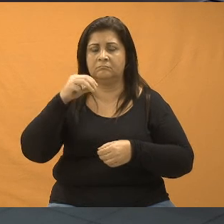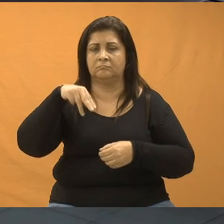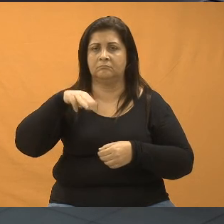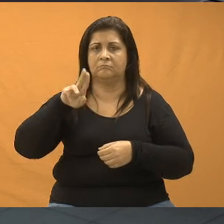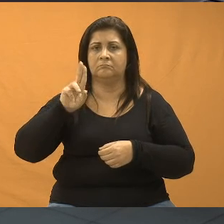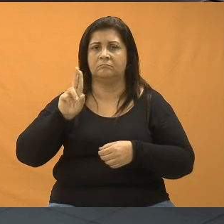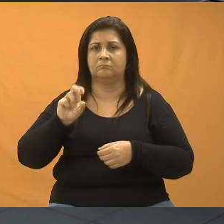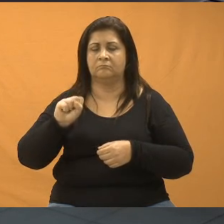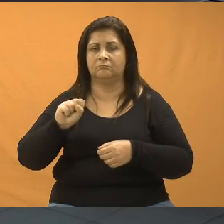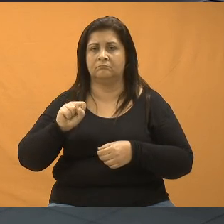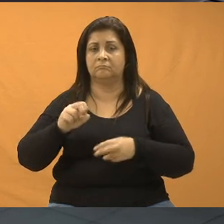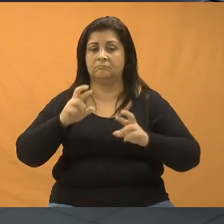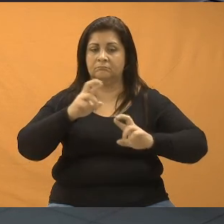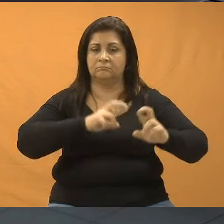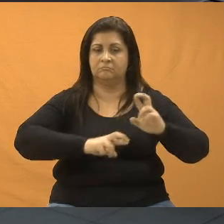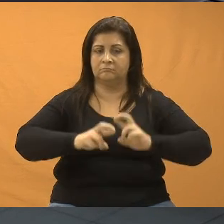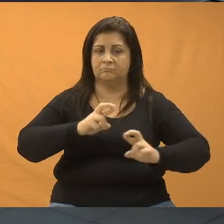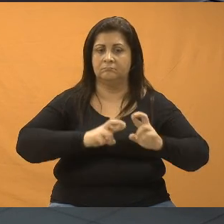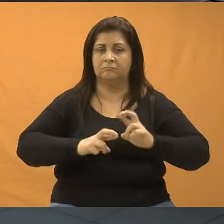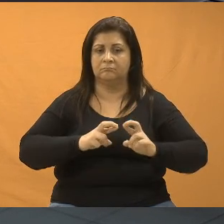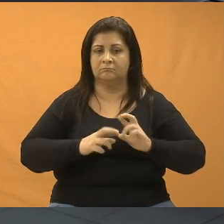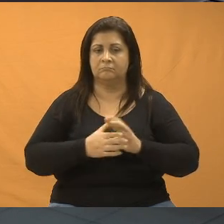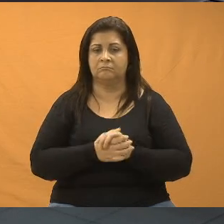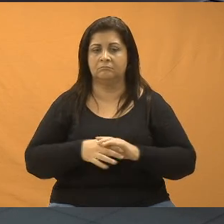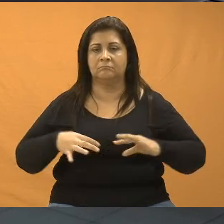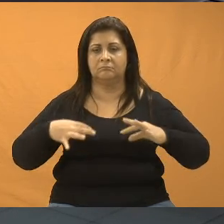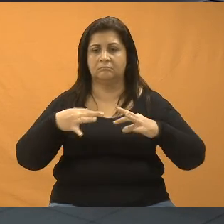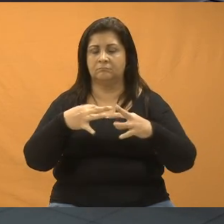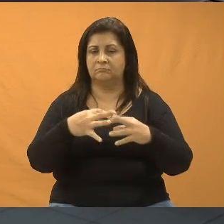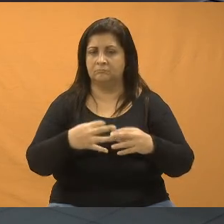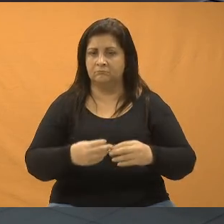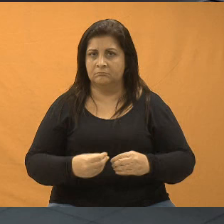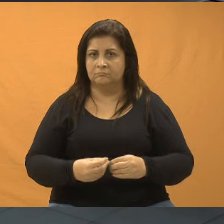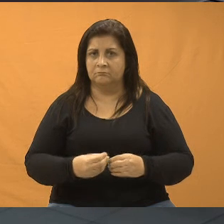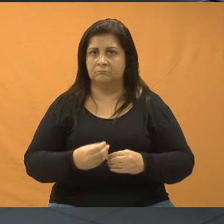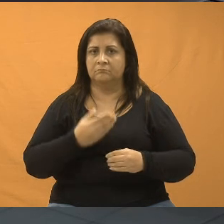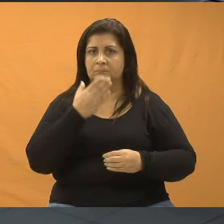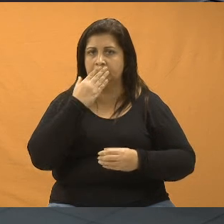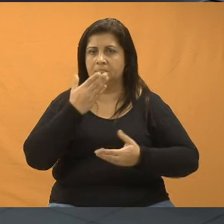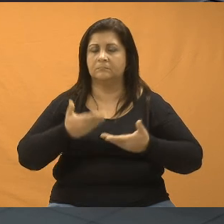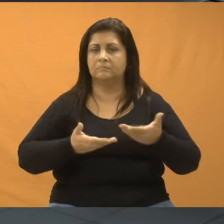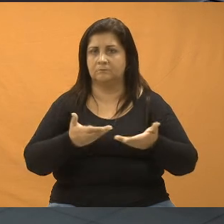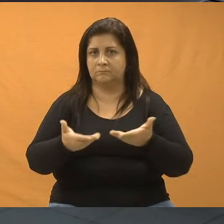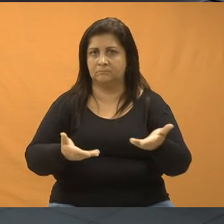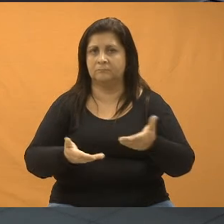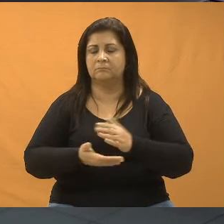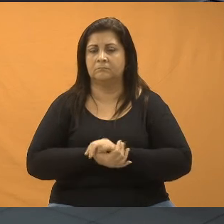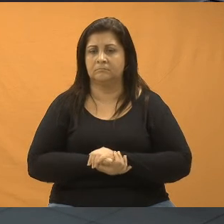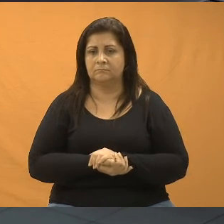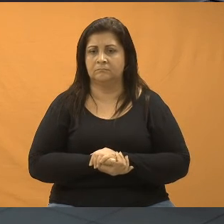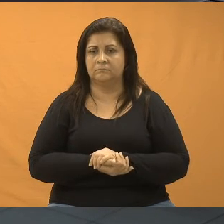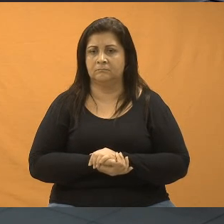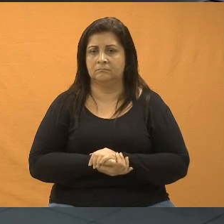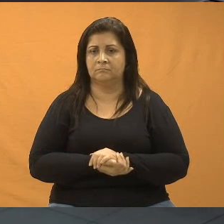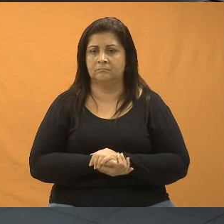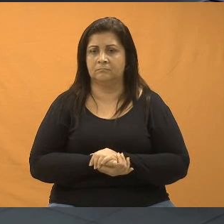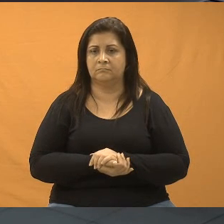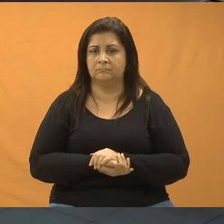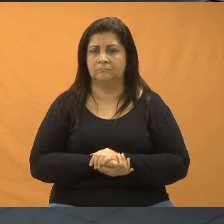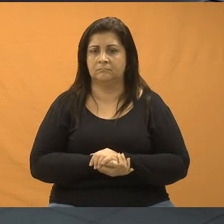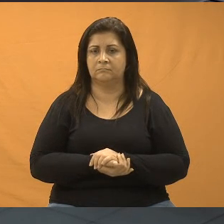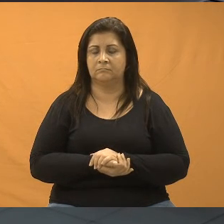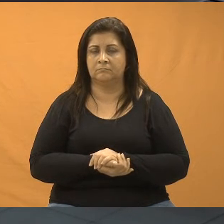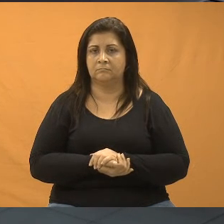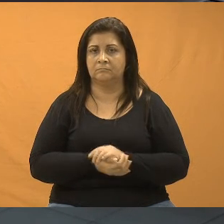para auditar, entre aspas, né, toda a licitação, a prestação de contas da saúde. Pois